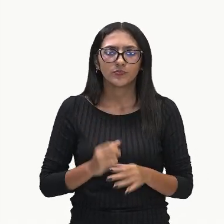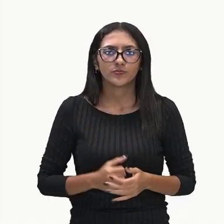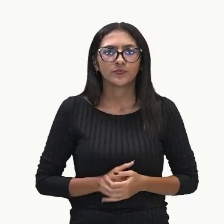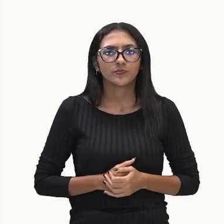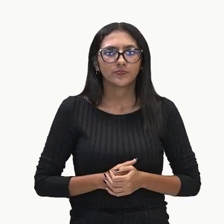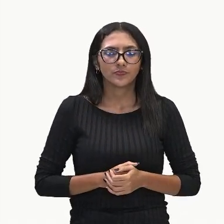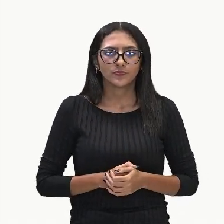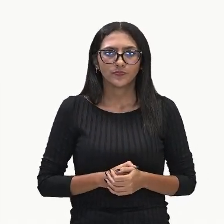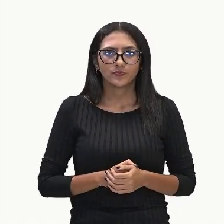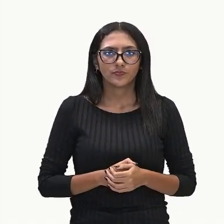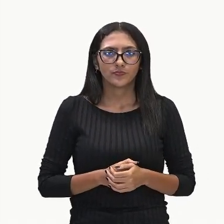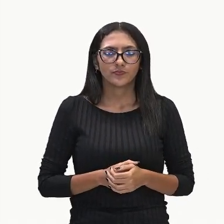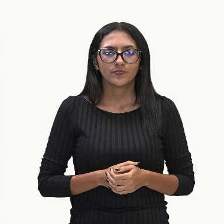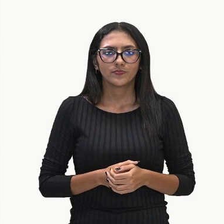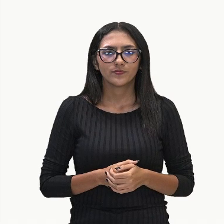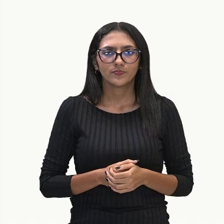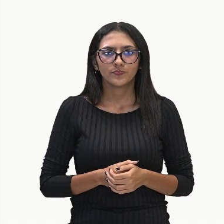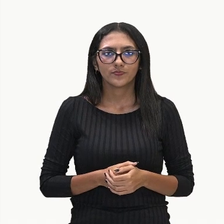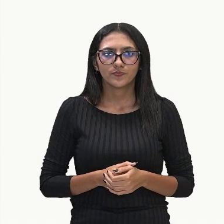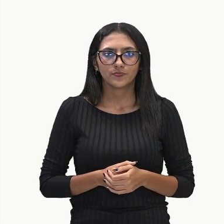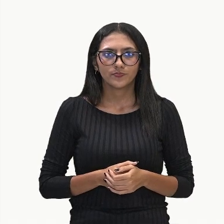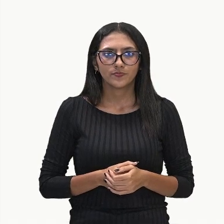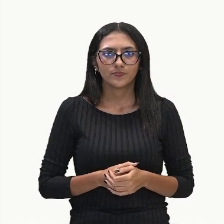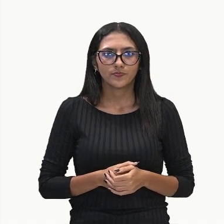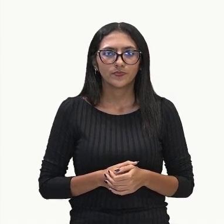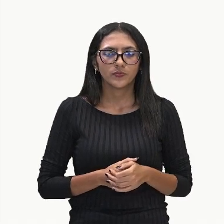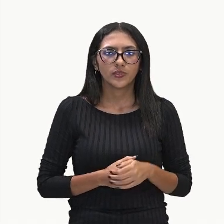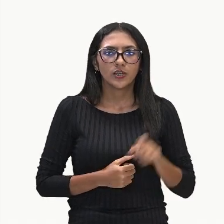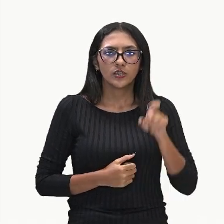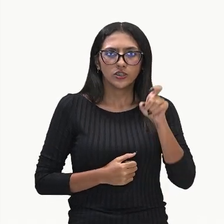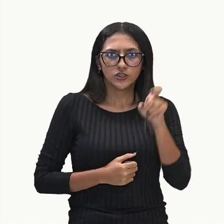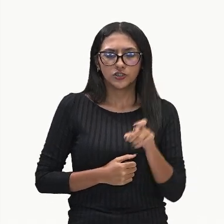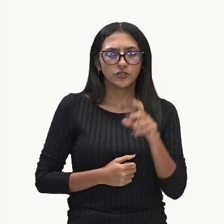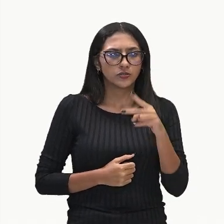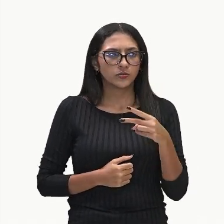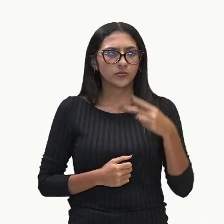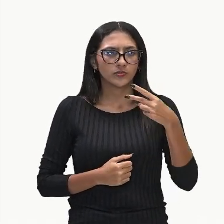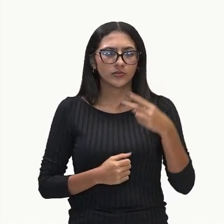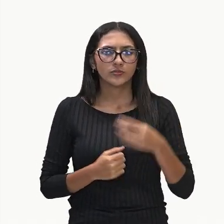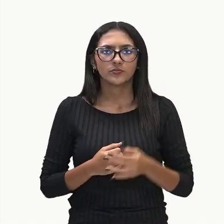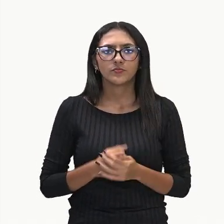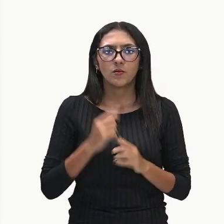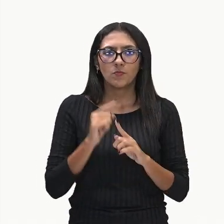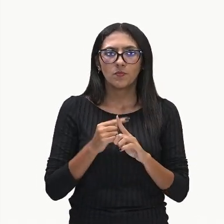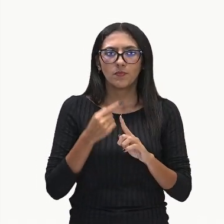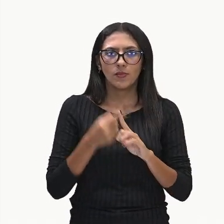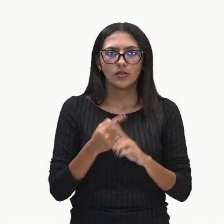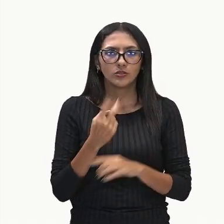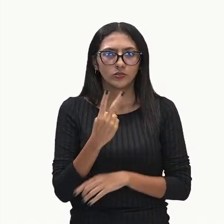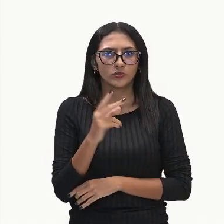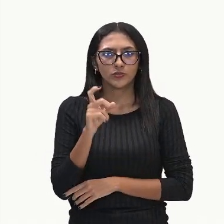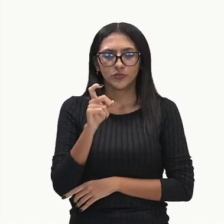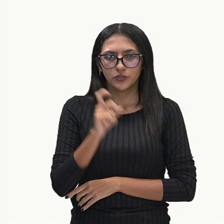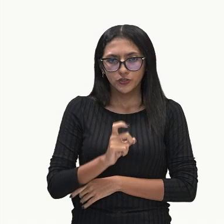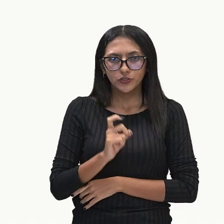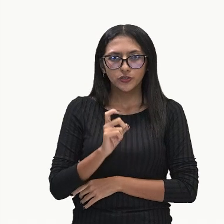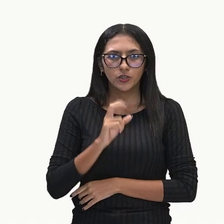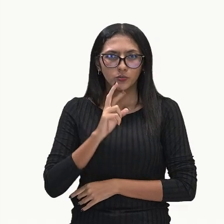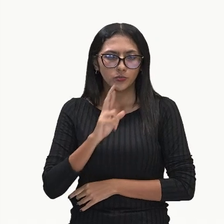você. Então, nós vamos ter x ao quadrado mais 2x igual a